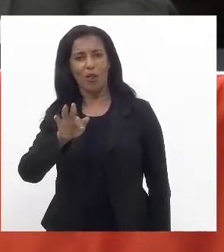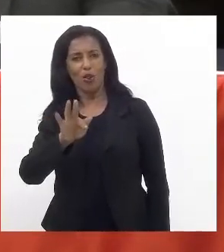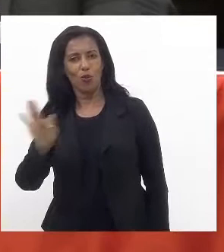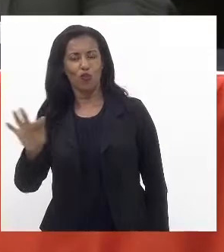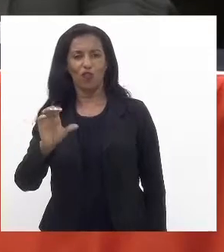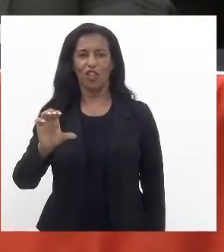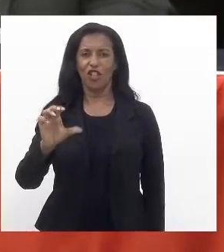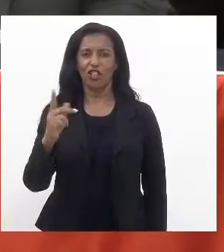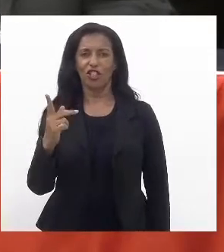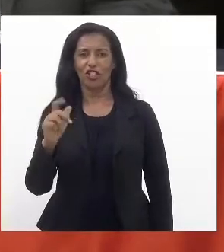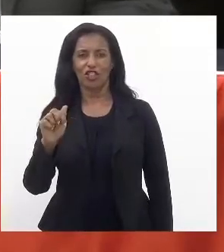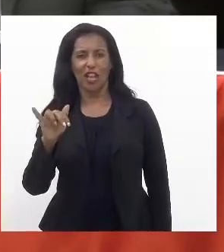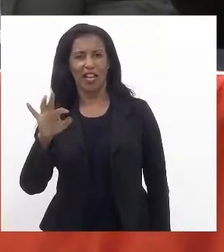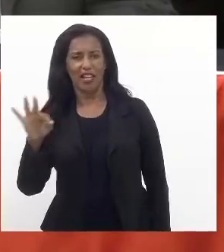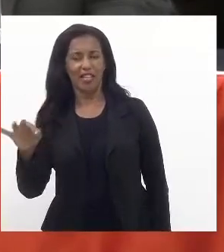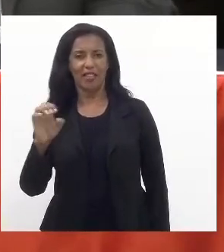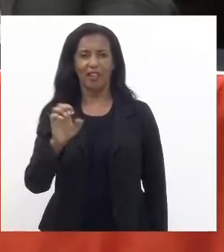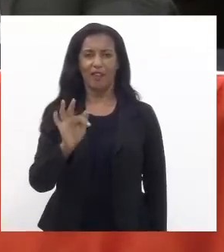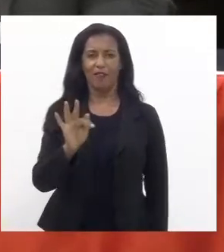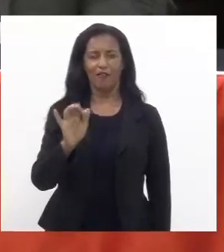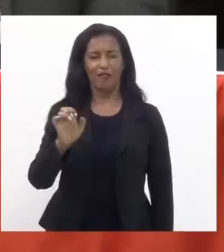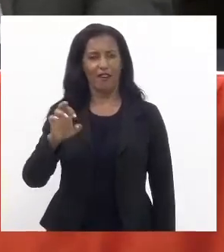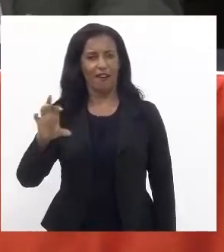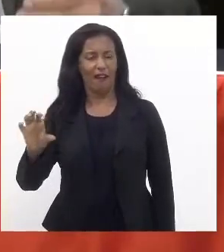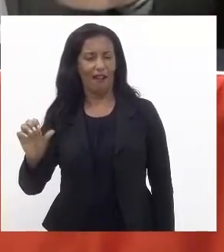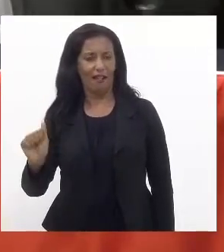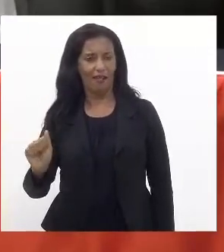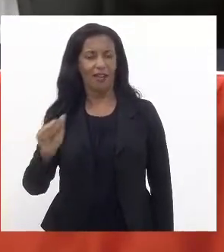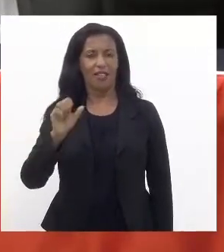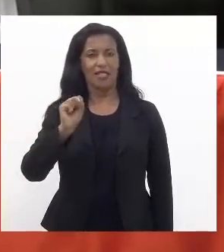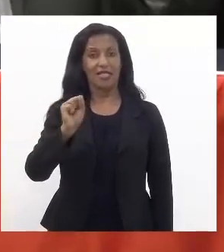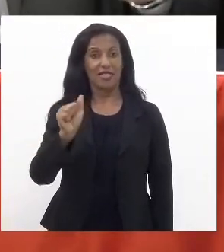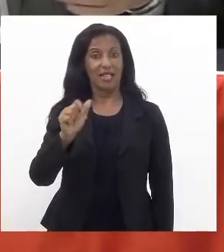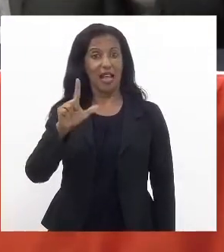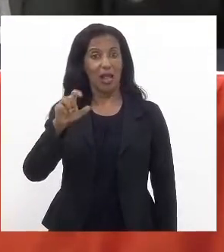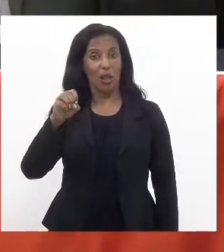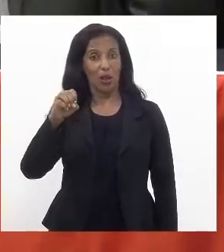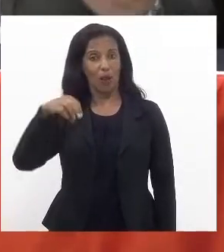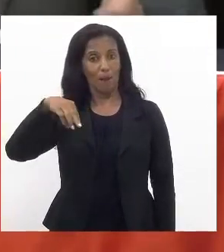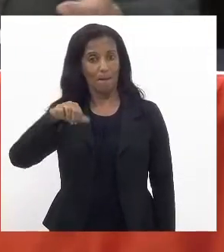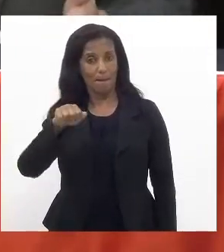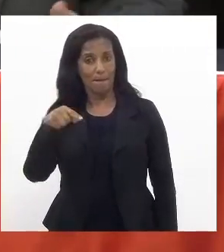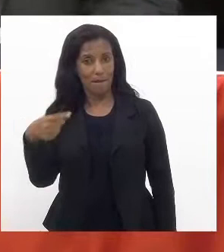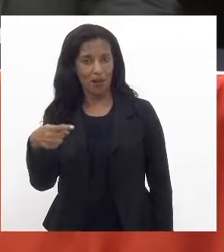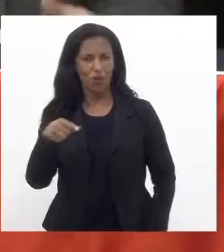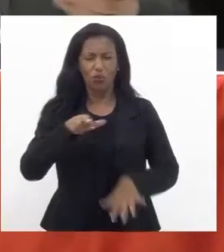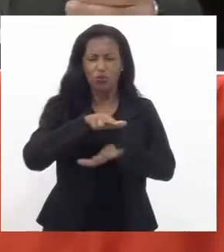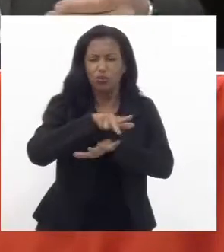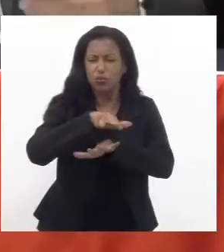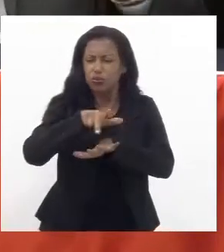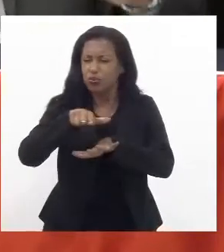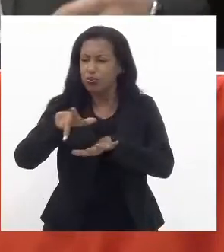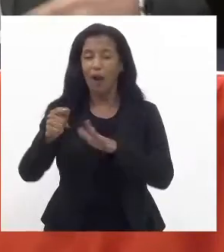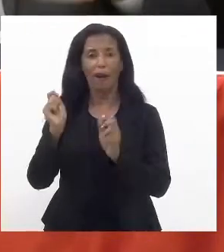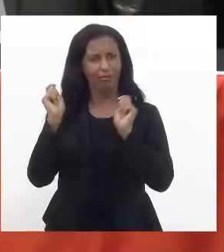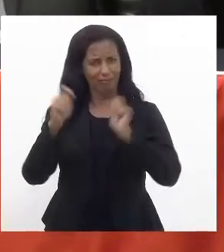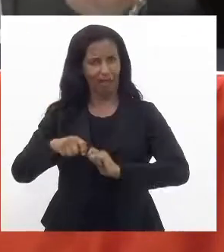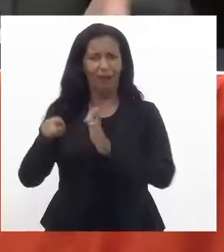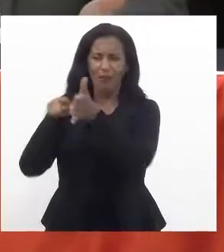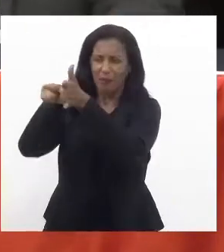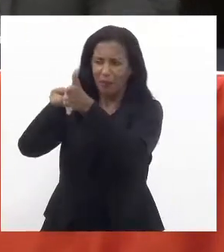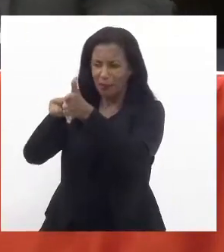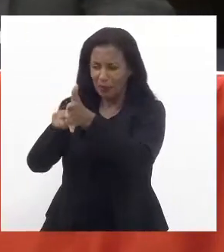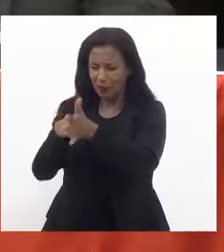Chalita, Fegali, Salomão e tantos mais que a gente, se quiser pesquisar,